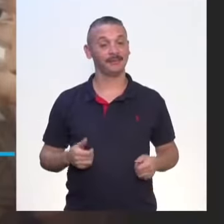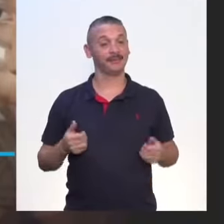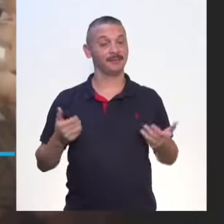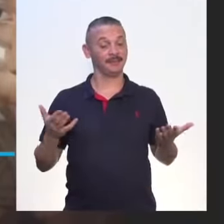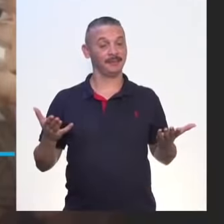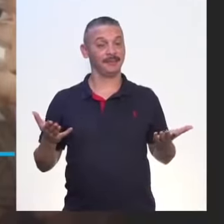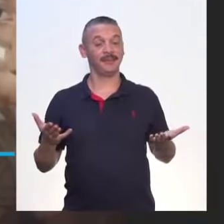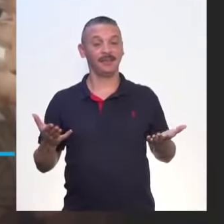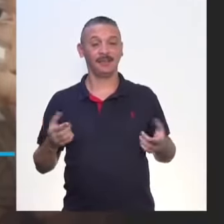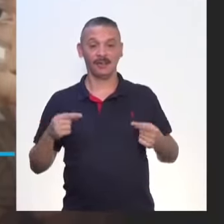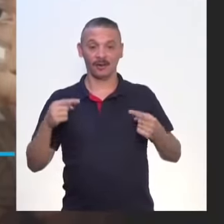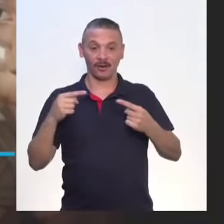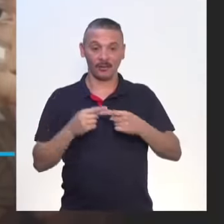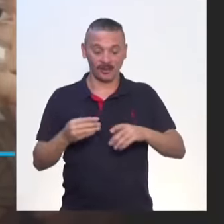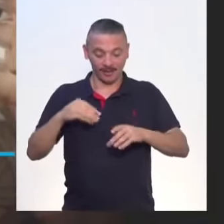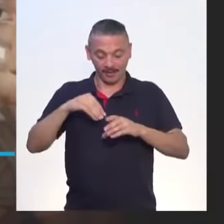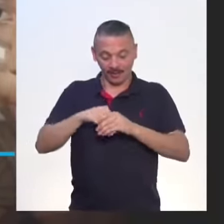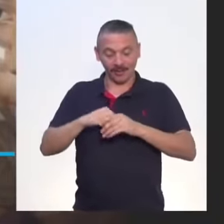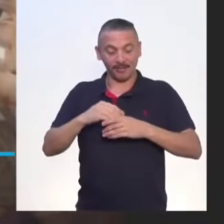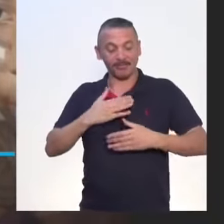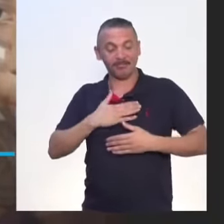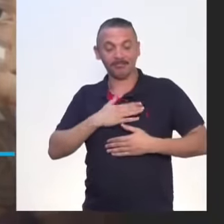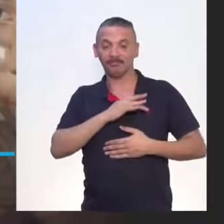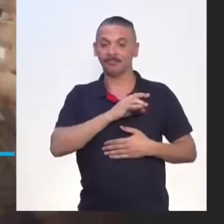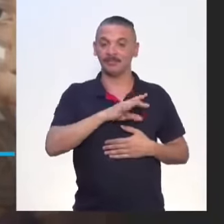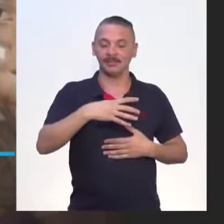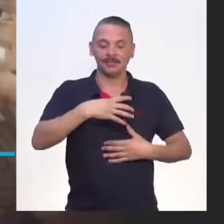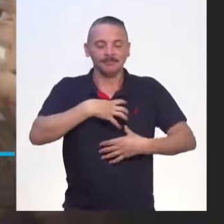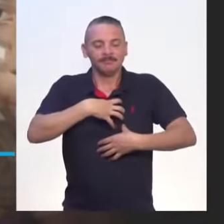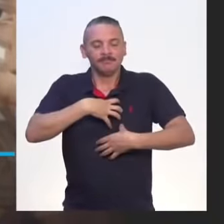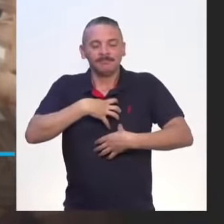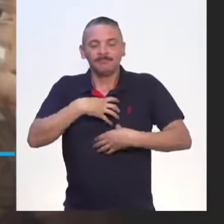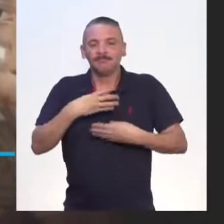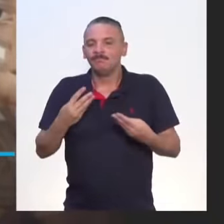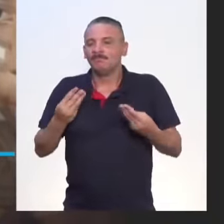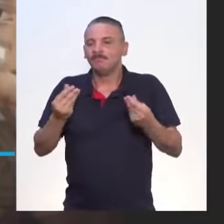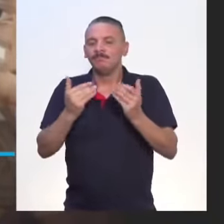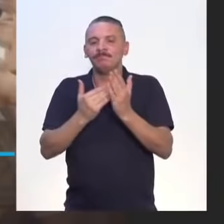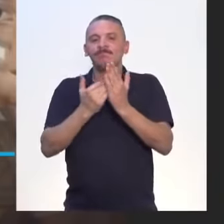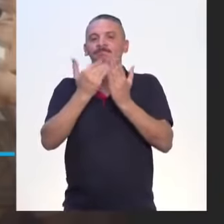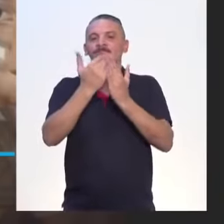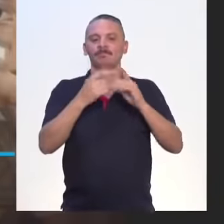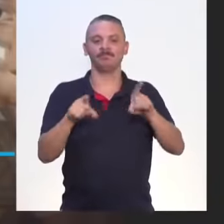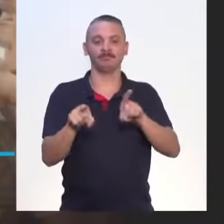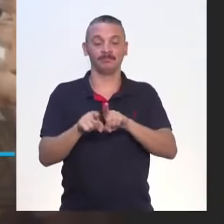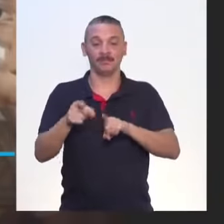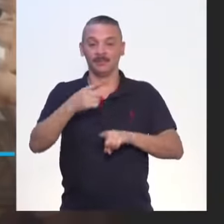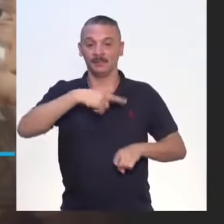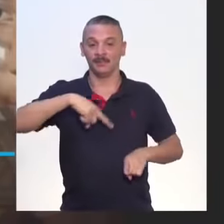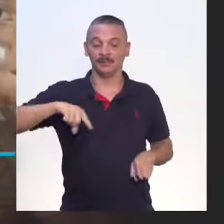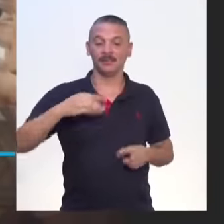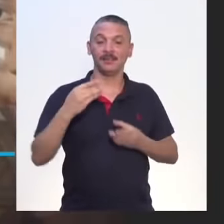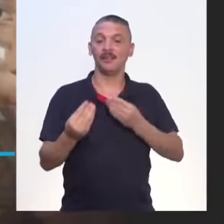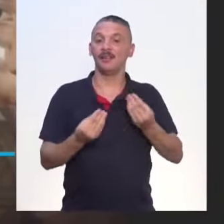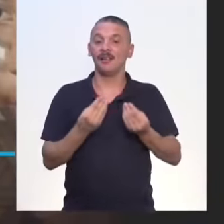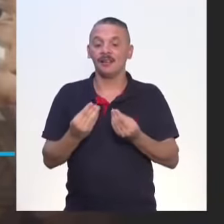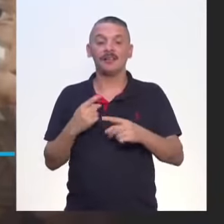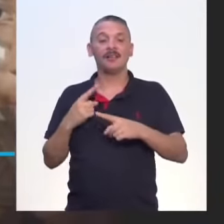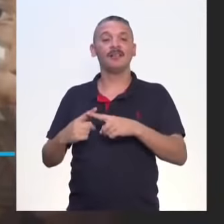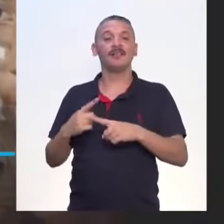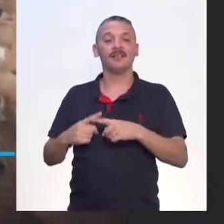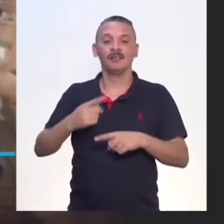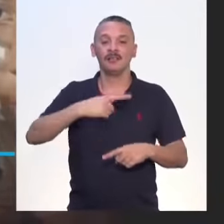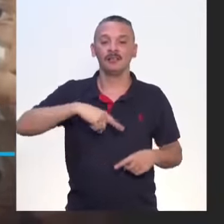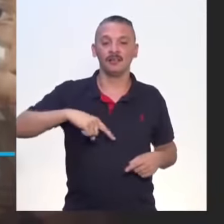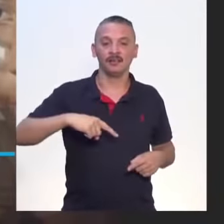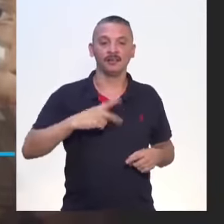a magia começa a fazer parte da gente. A nossa sensibilidade aumenta. E a nossa sensibilidade aumenta exatamente quando a gente